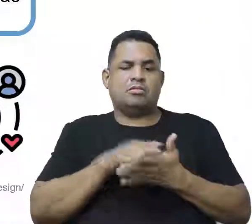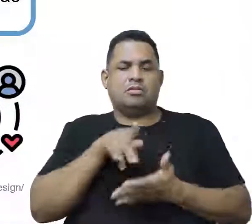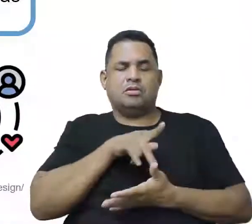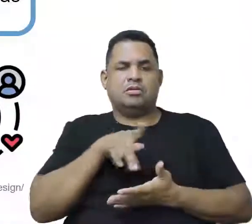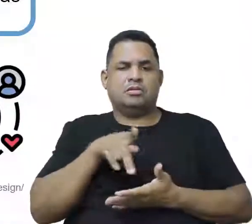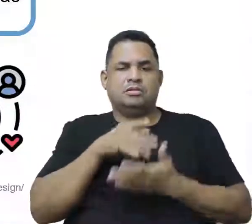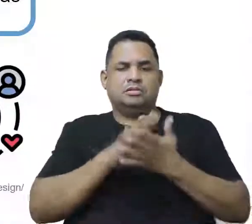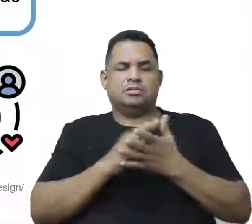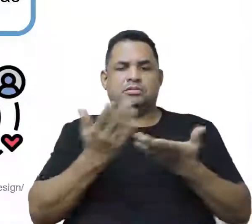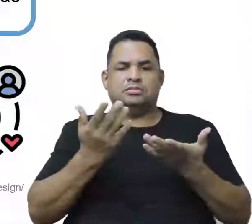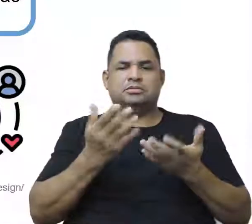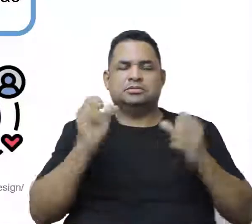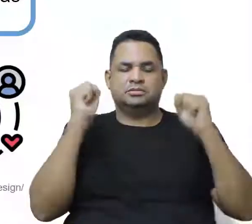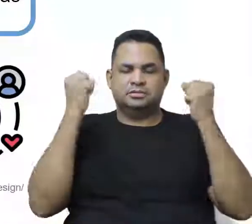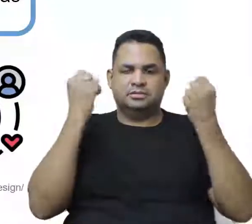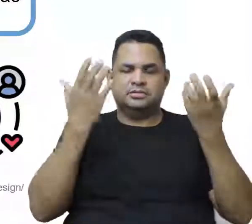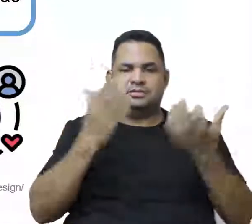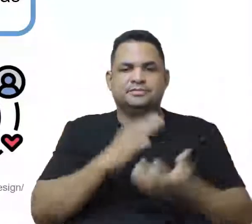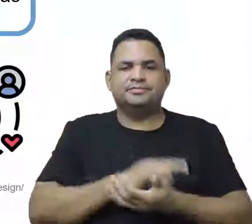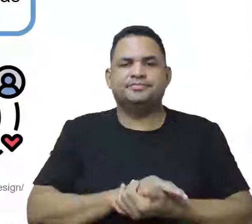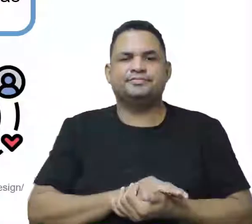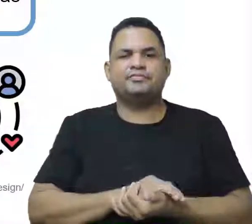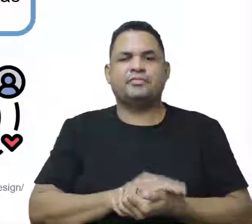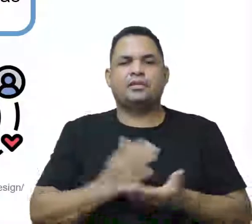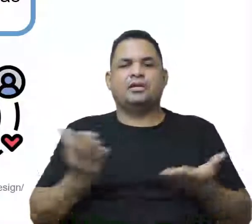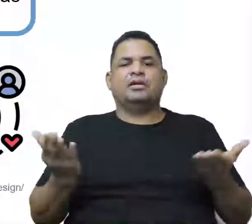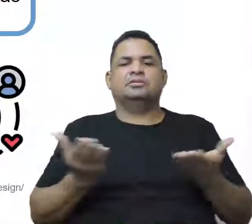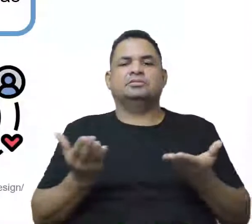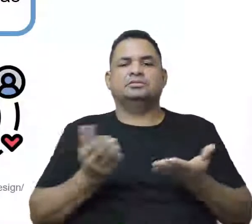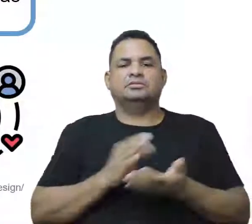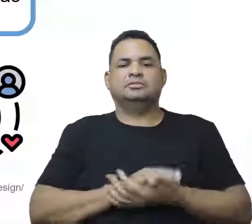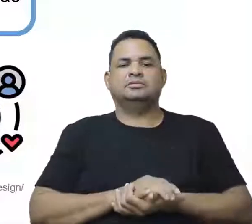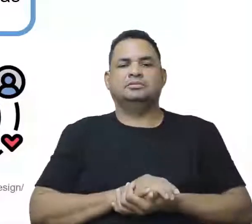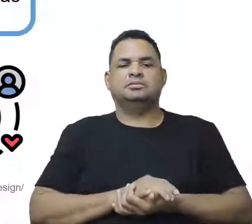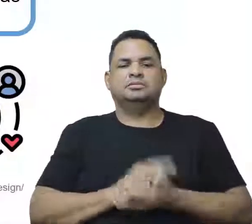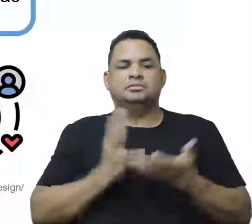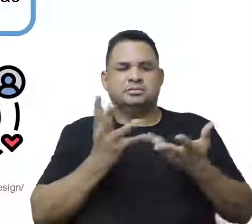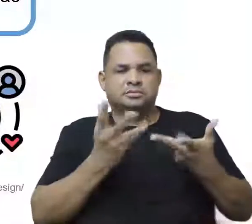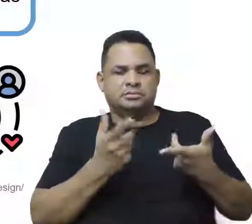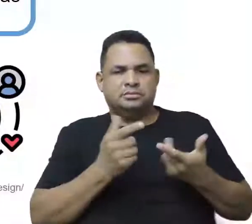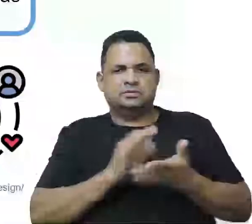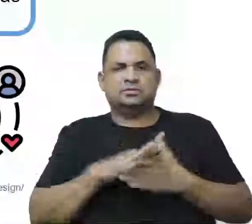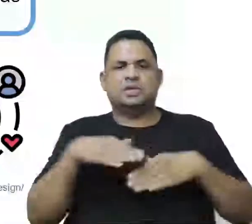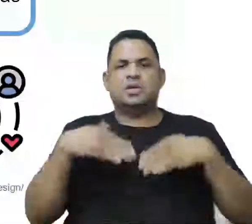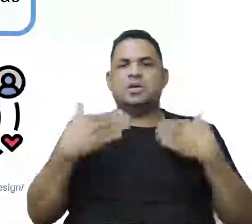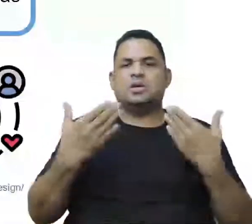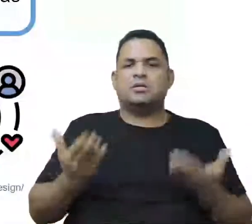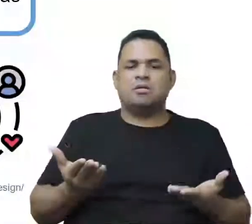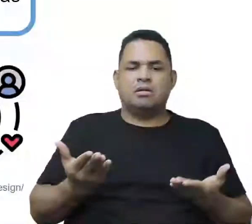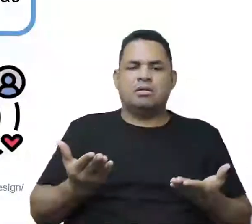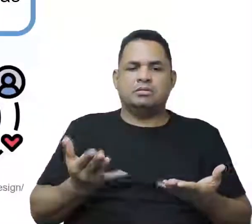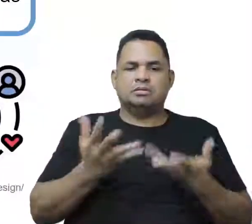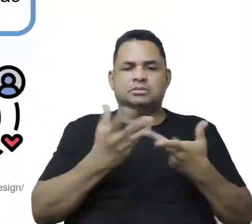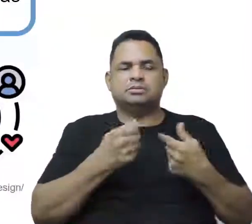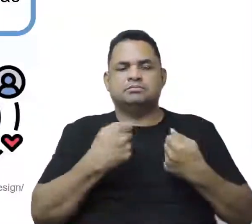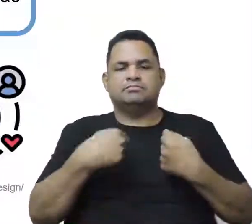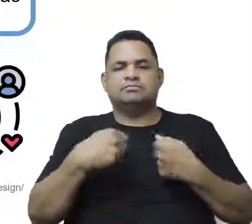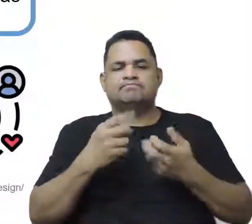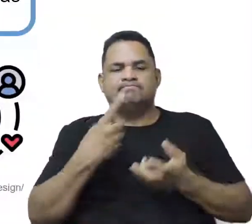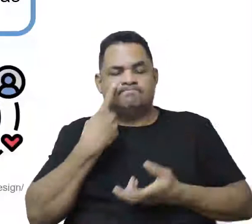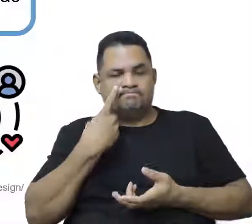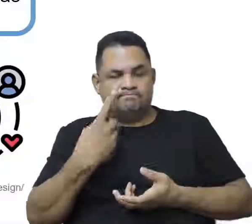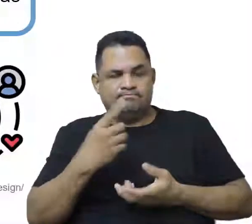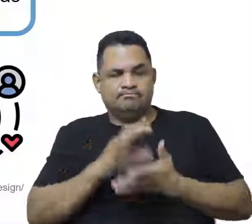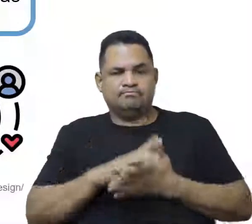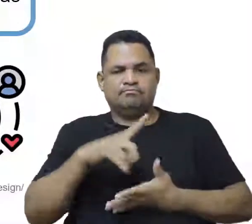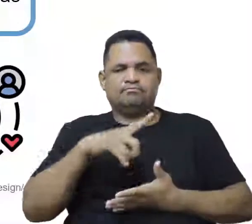vou fechar essa prova. Então, agora nós vamos falar das habilidades. Quais são as habilidades que eu preciso observar